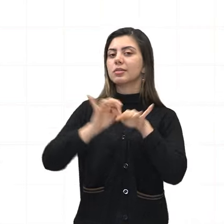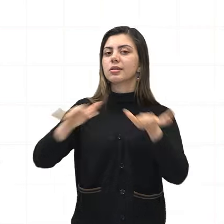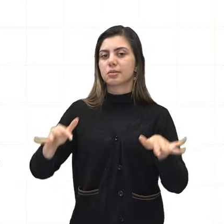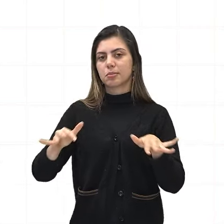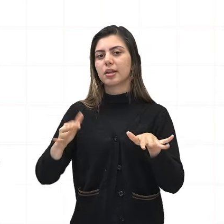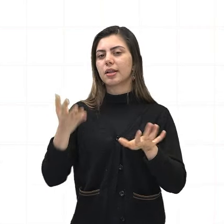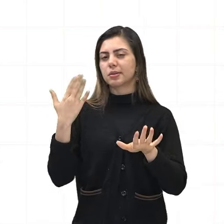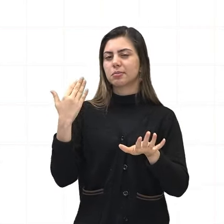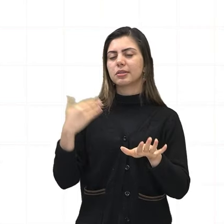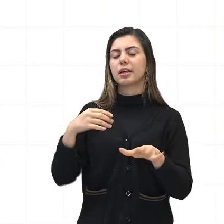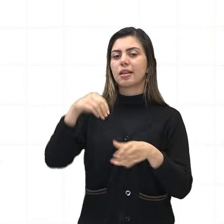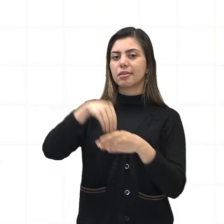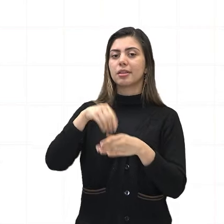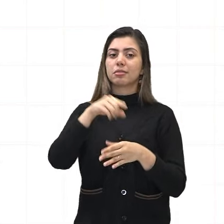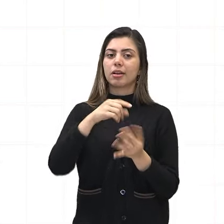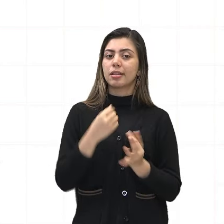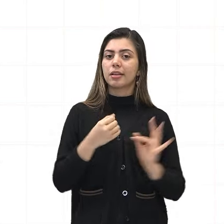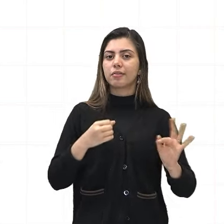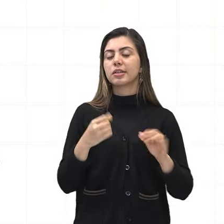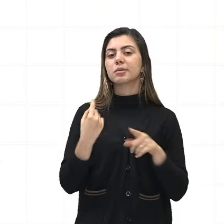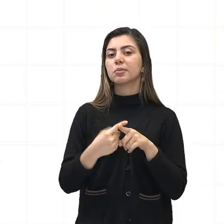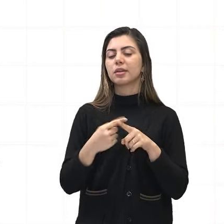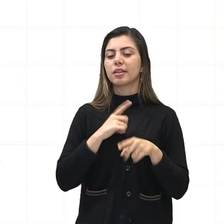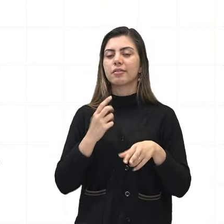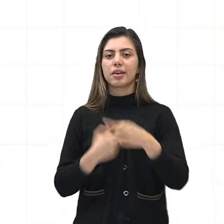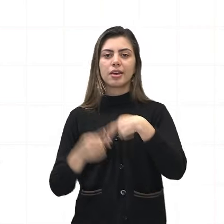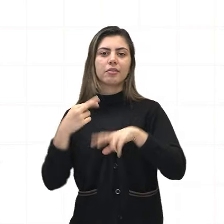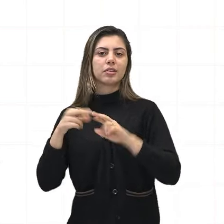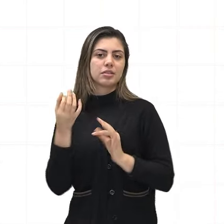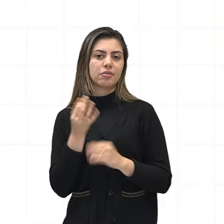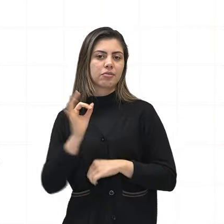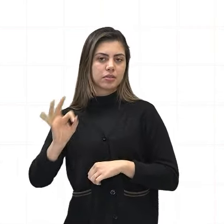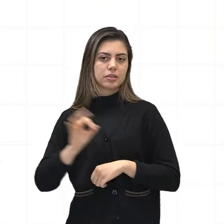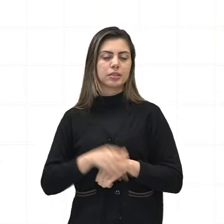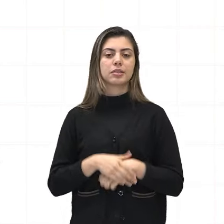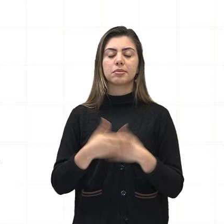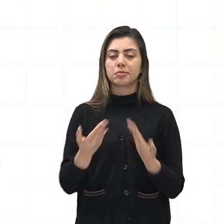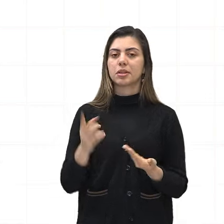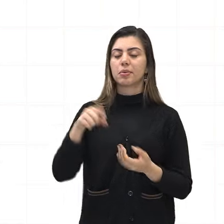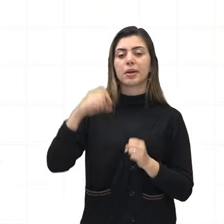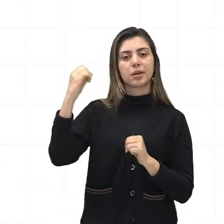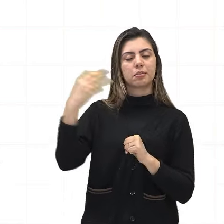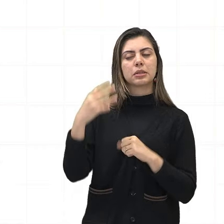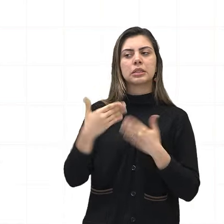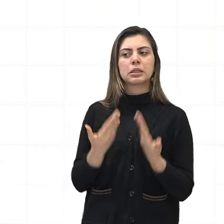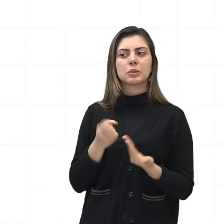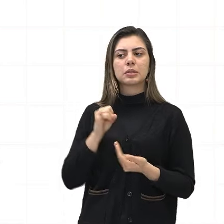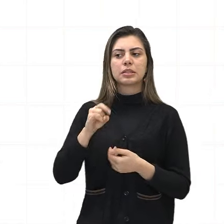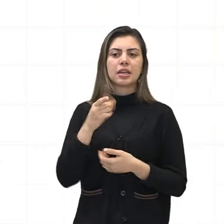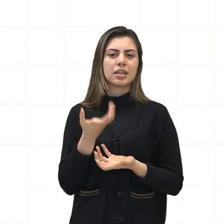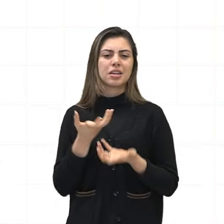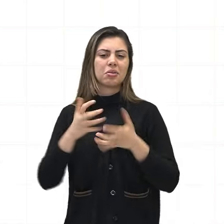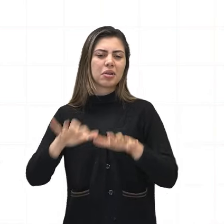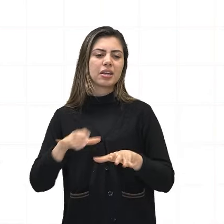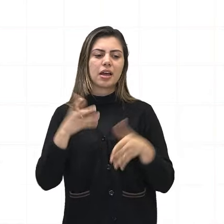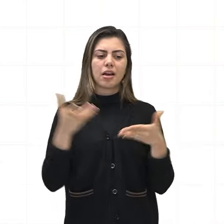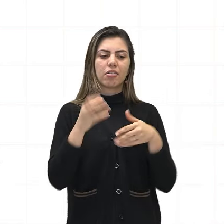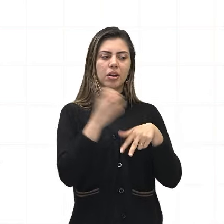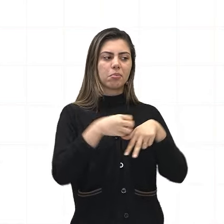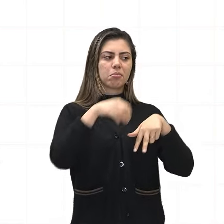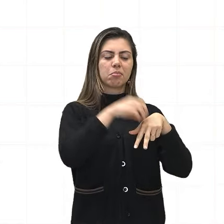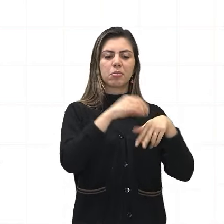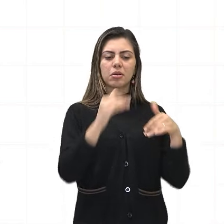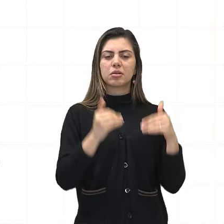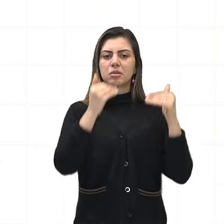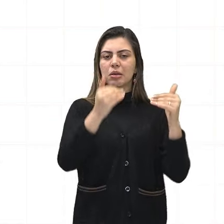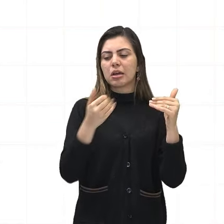disseminadas dentro da França, da Revolução Francesa, então é iluminismo. Então, se eles estão insatisfeitos com o absolutismo monárquico, o que